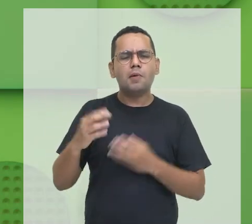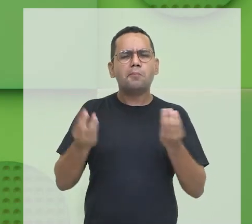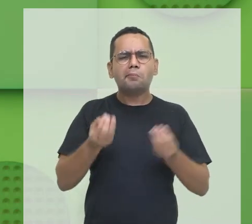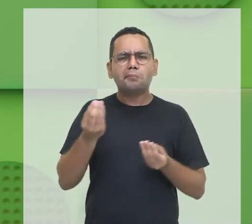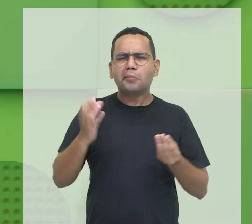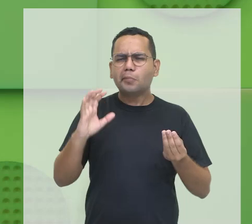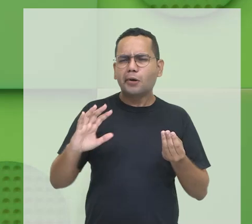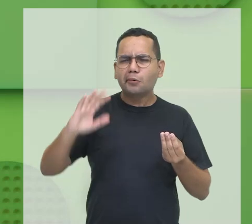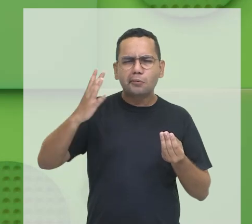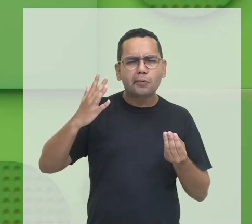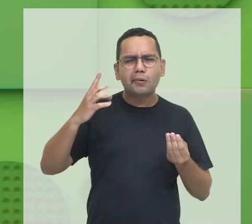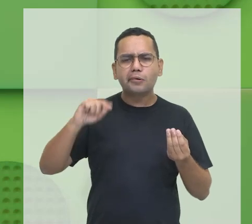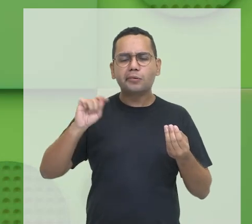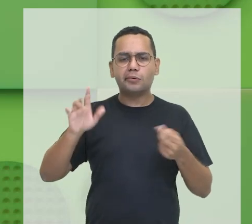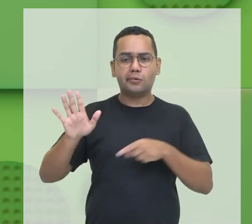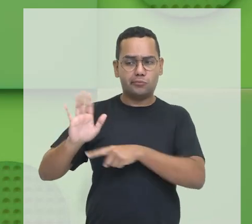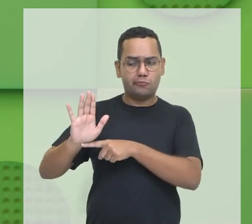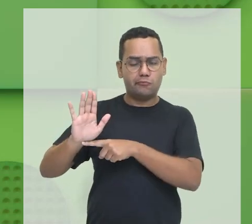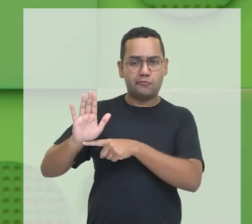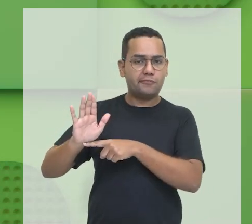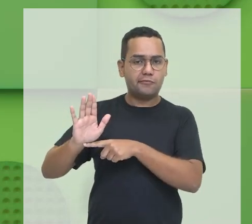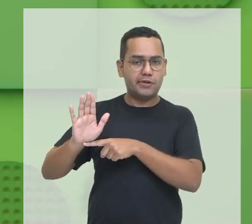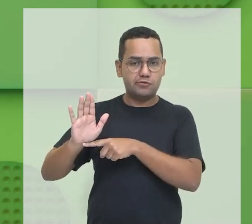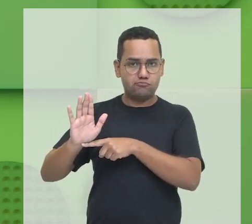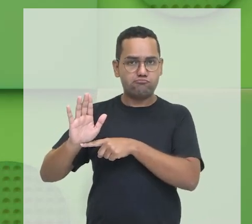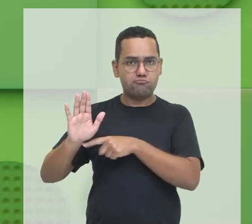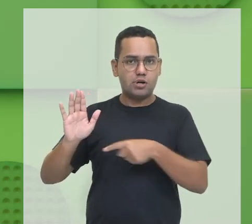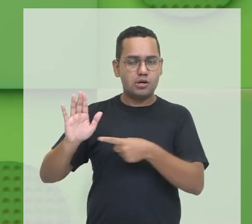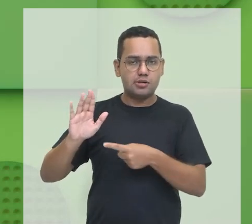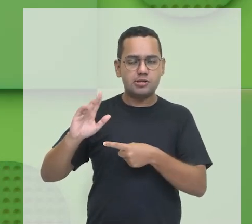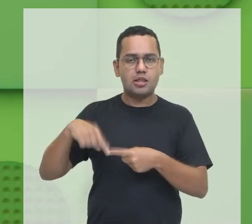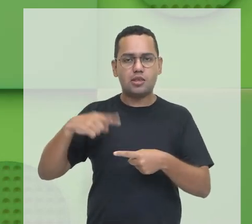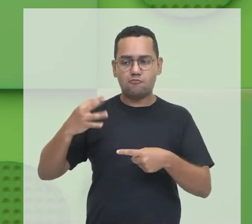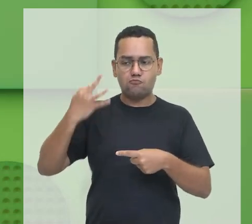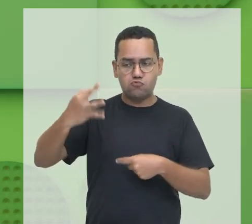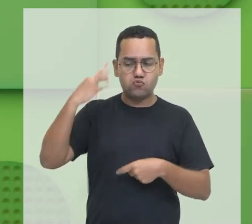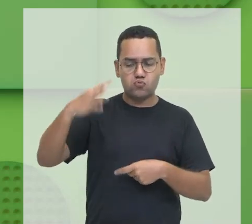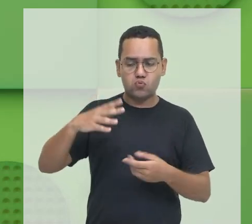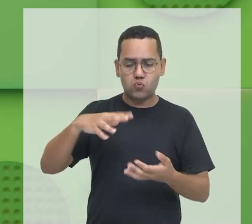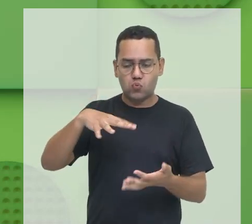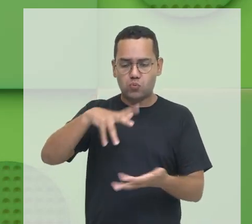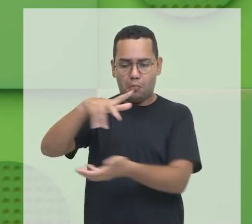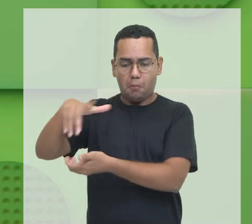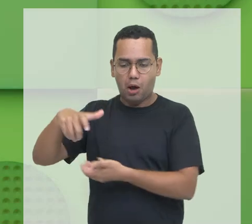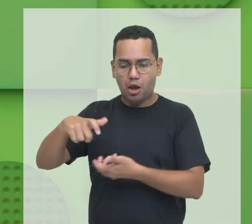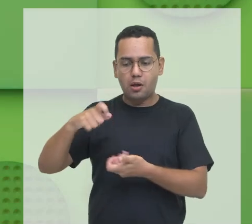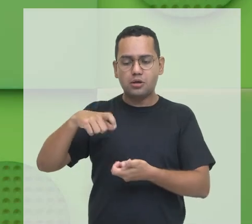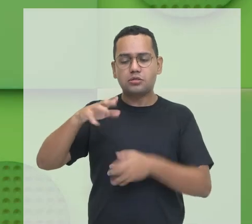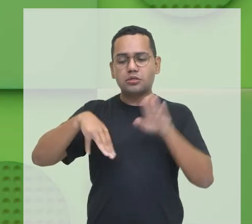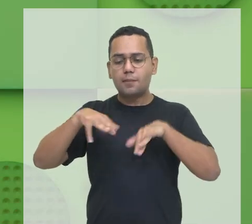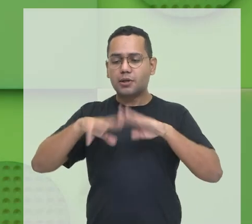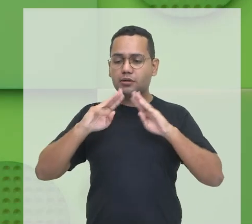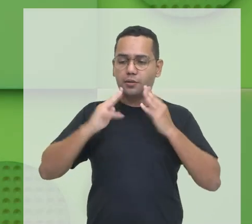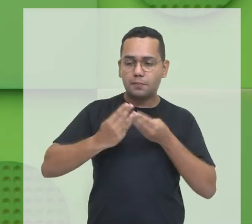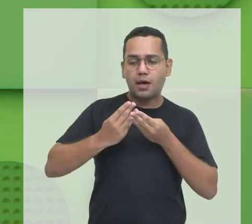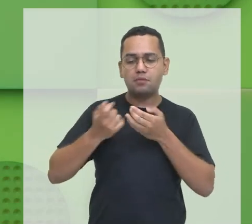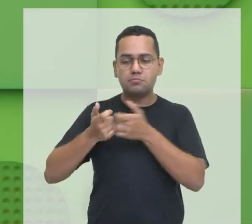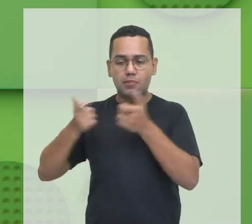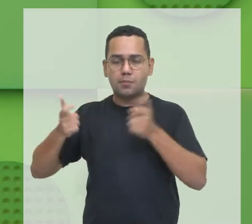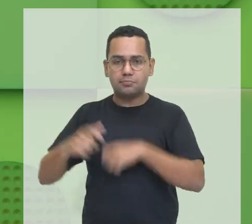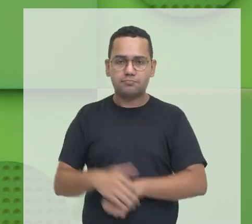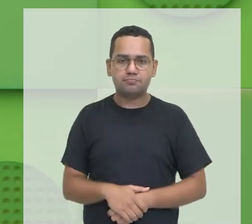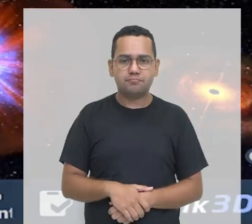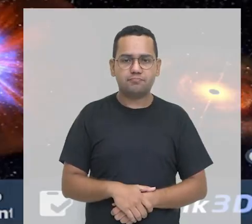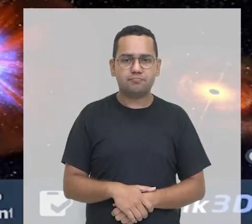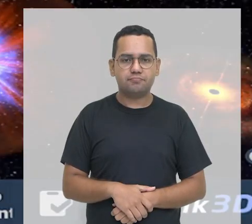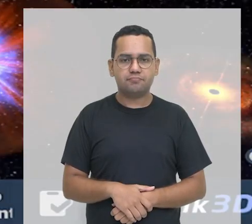esse futuro destino das estrelas, dependendo da sua massa, dependendo do seu tamanho, certo? Mas